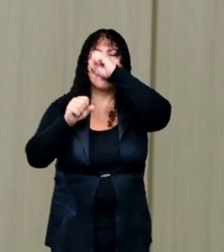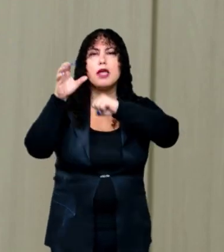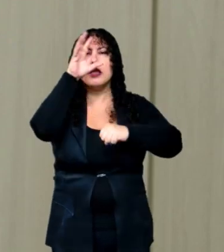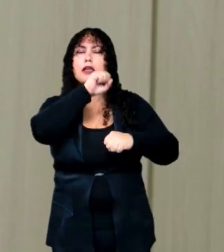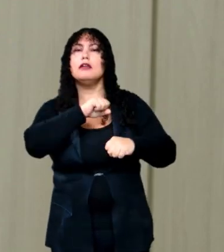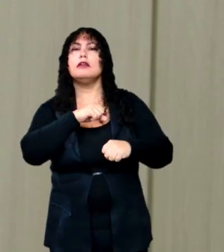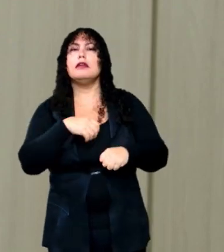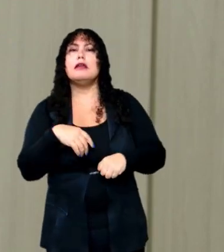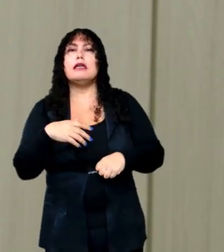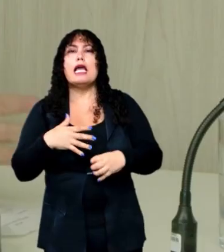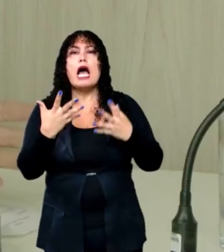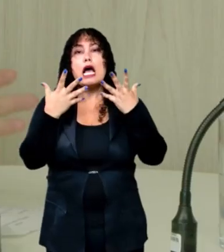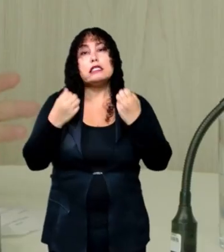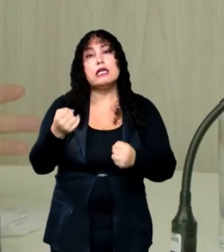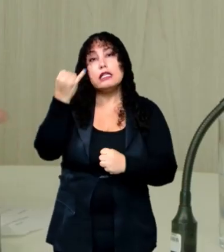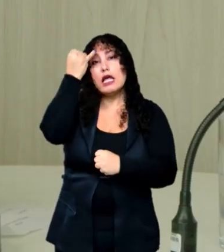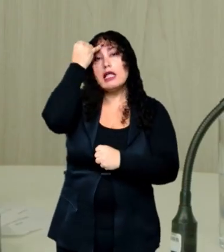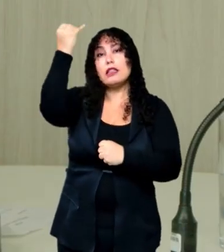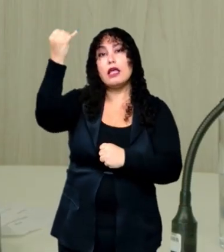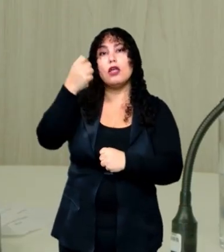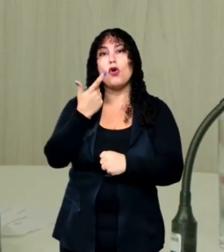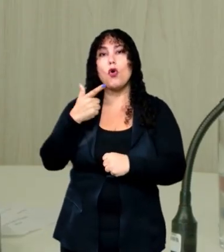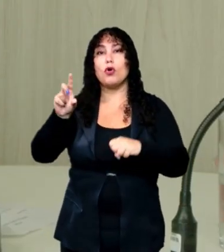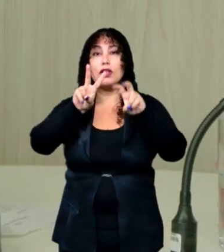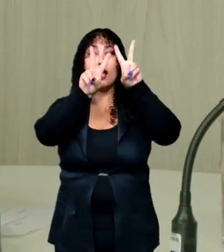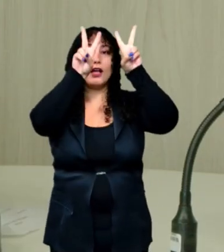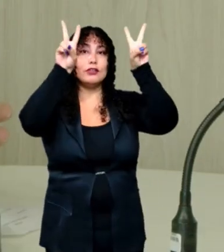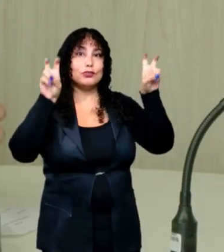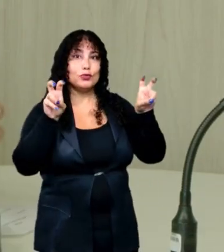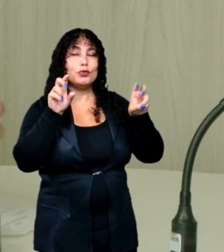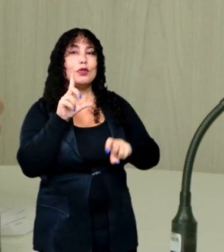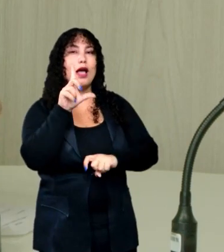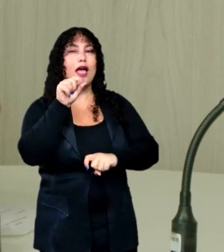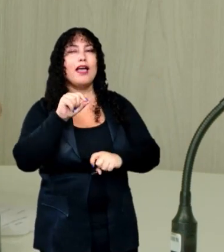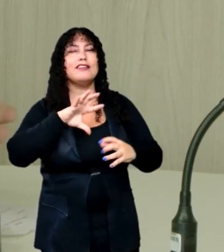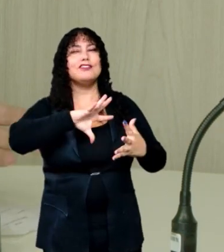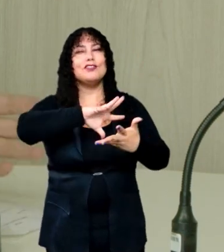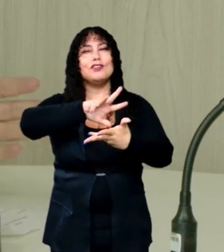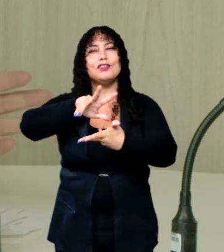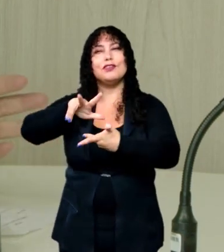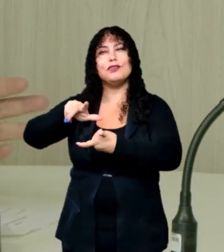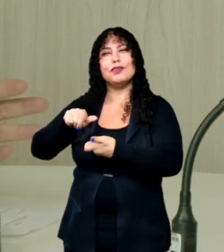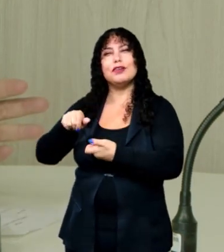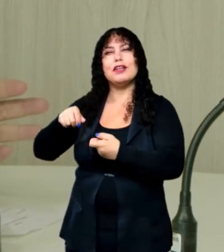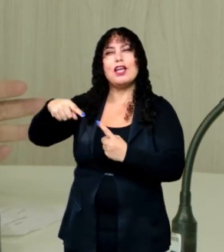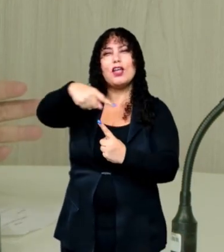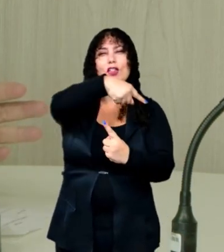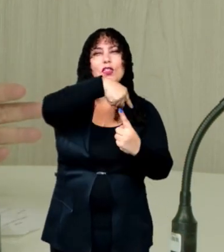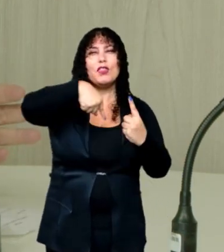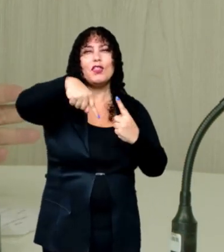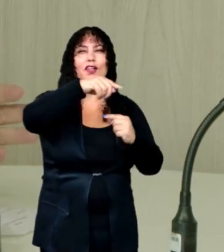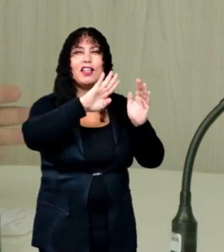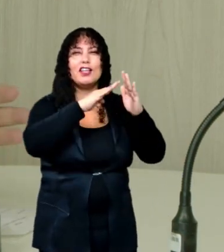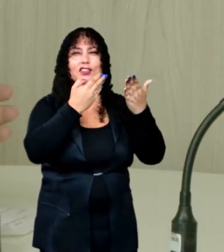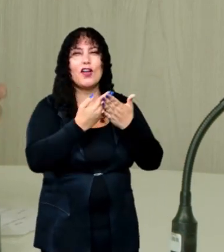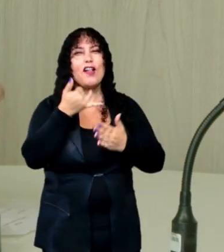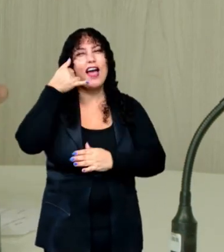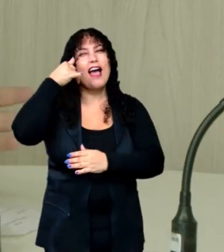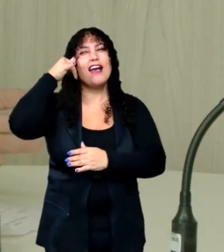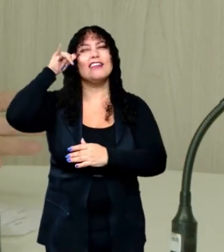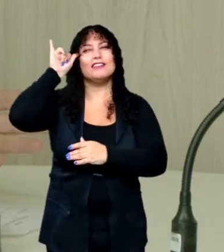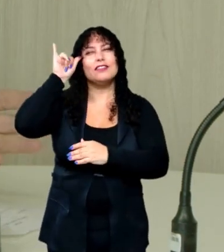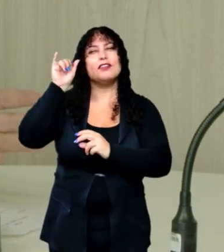ideia. Então, um outro assunto é esse universo do entorno da escola agrícola que